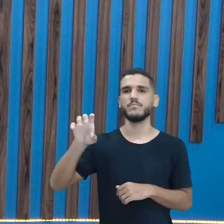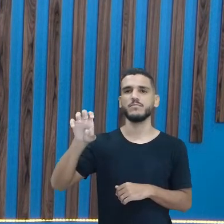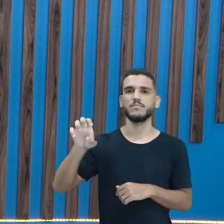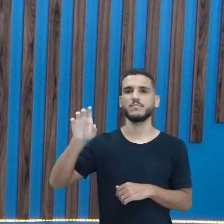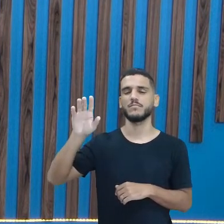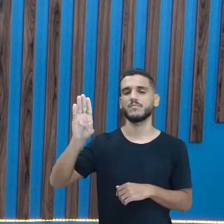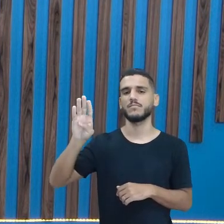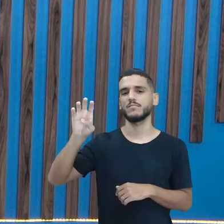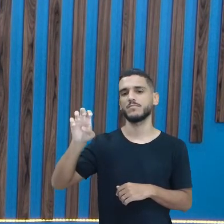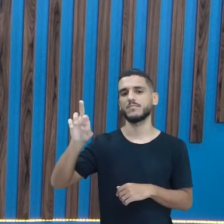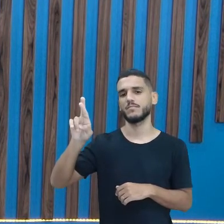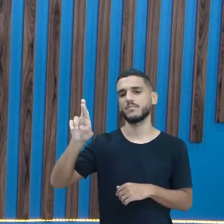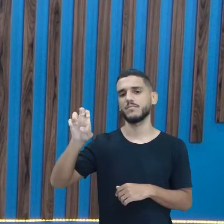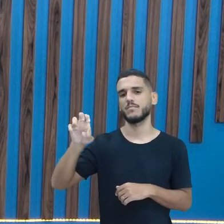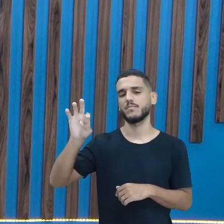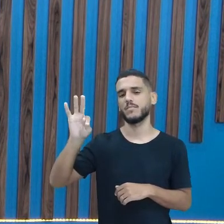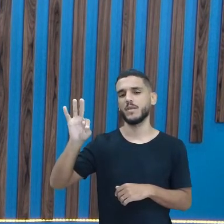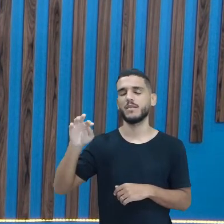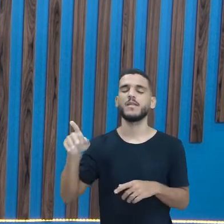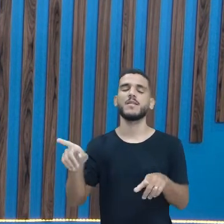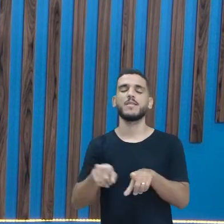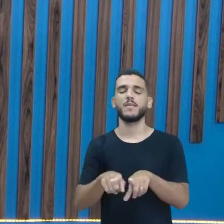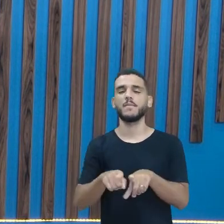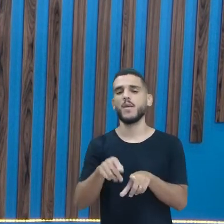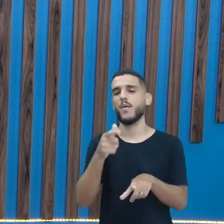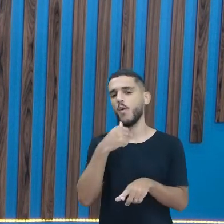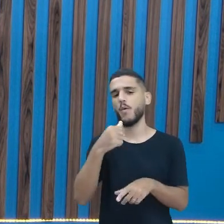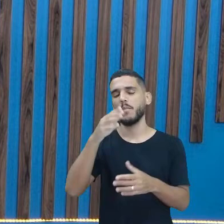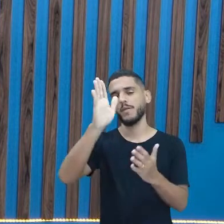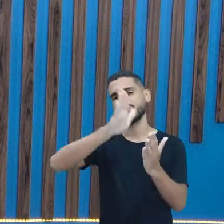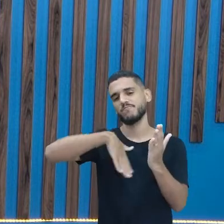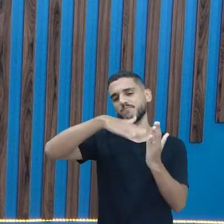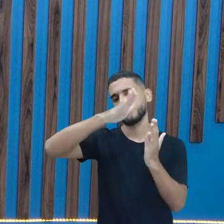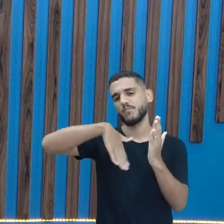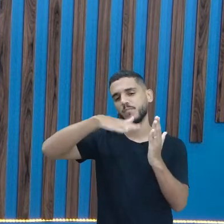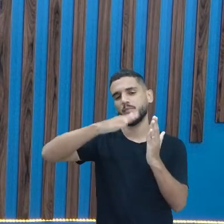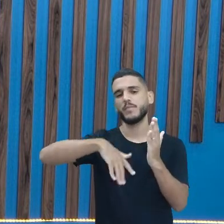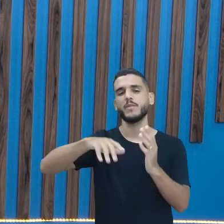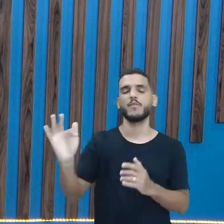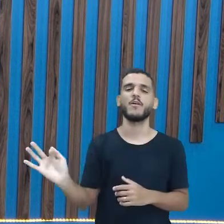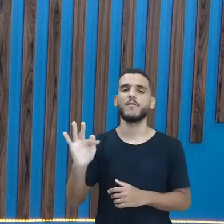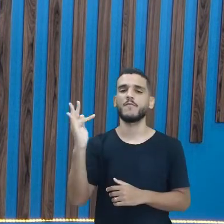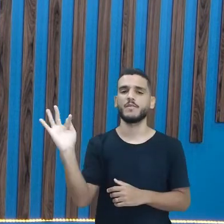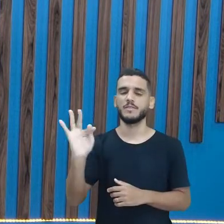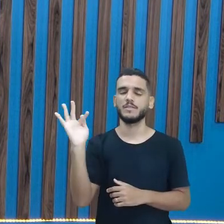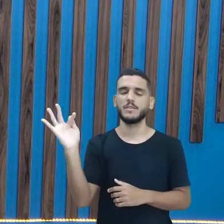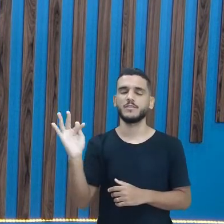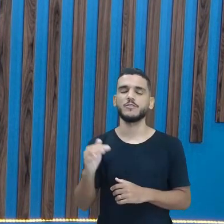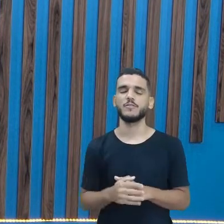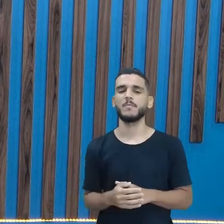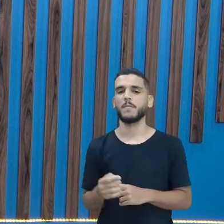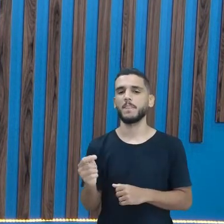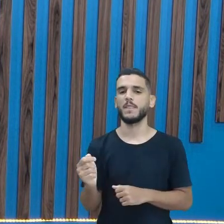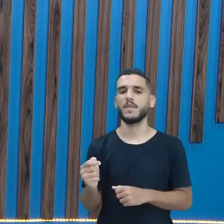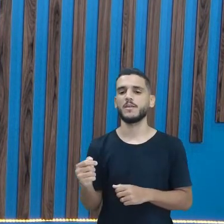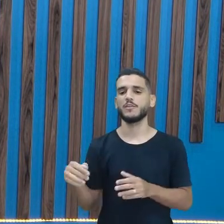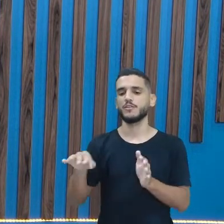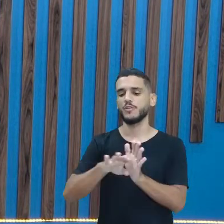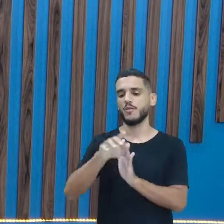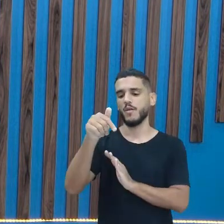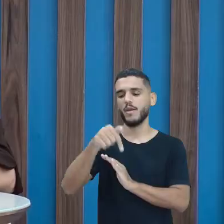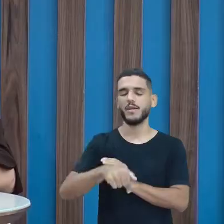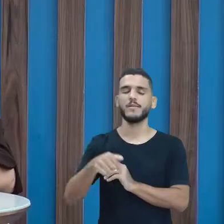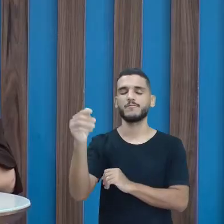Jean-Baptiste Debré, ele também foi um pintor francês e ele veio para o Brasil na época dos holandeses. Exatamente. Então ele fez